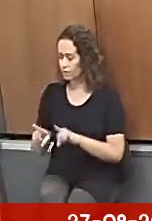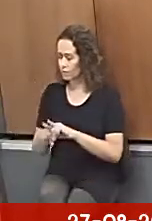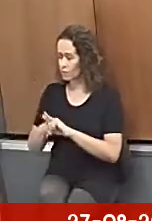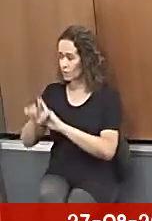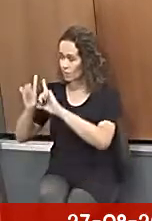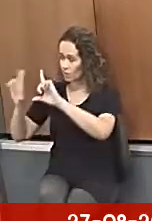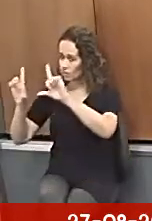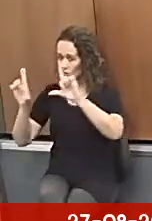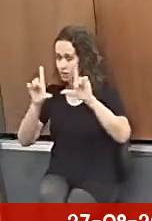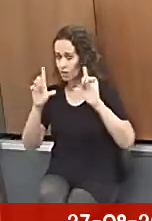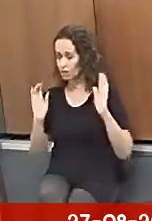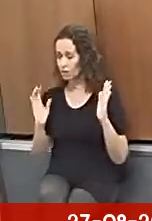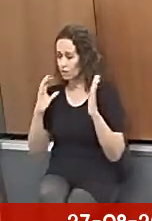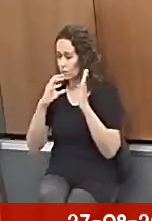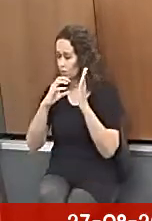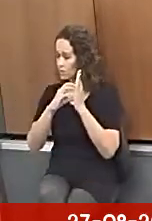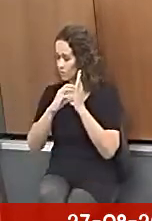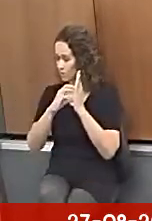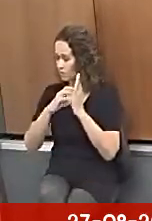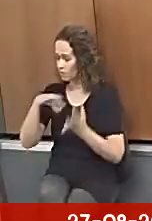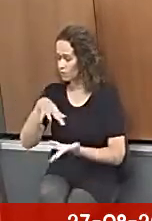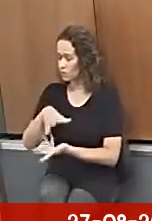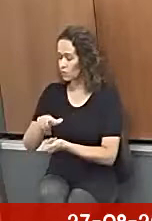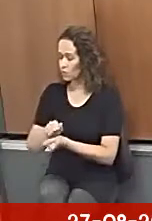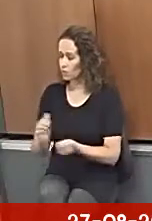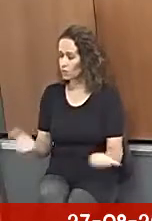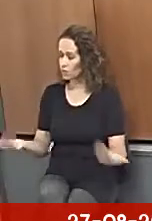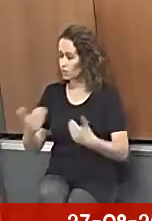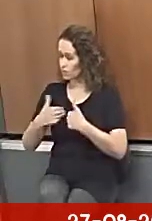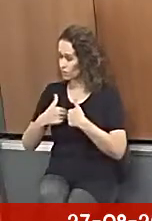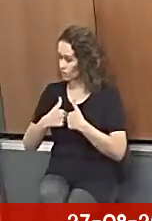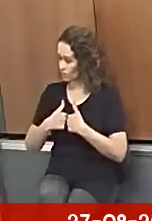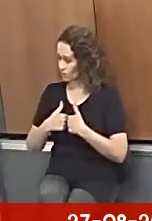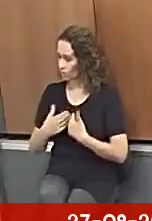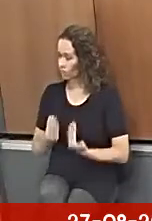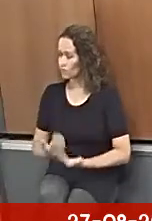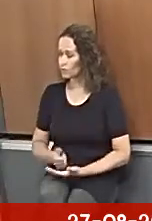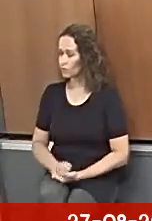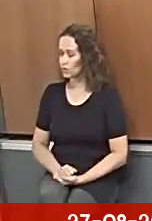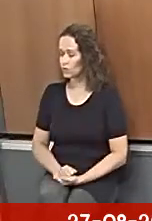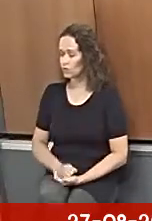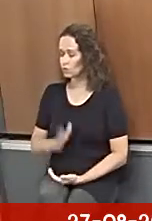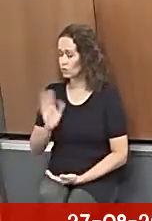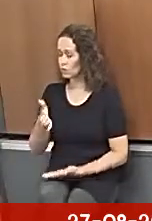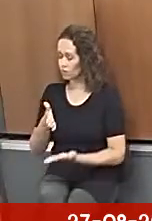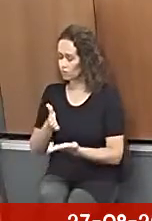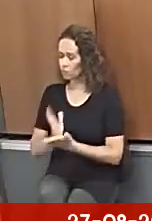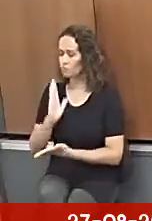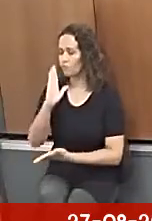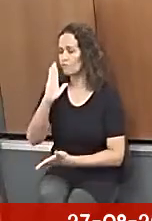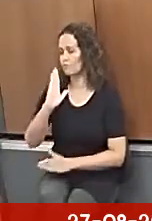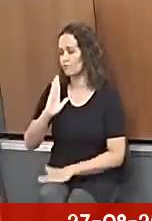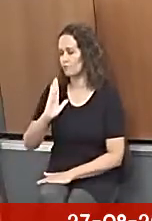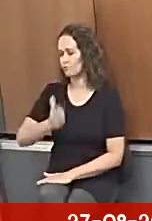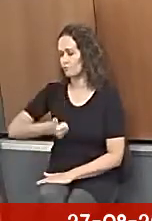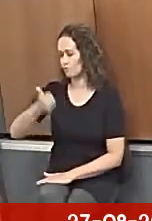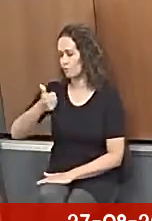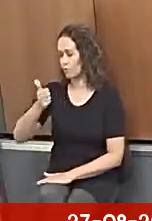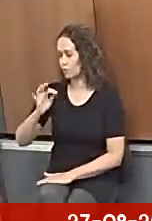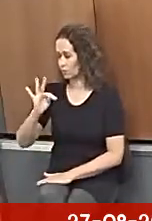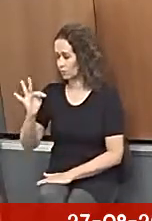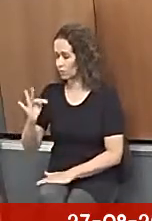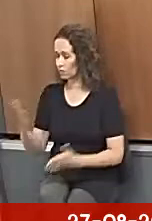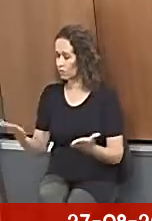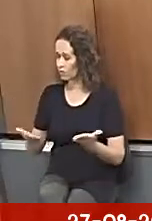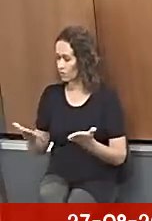símbolo mundial do autismo e dá outras providências aprovada no primeiro turno com a emenda número 1 venha propor só agora